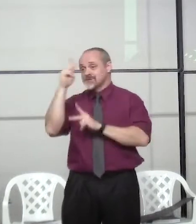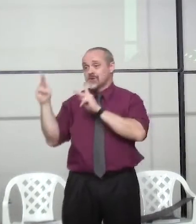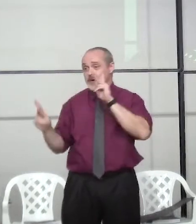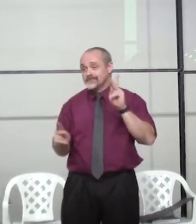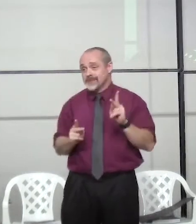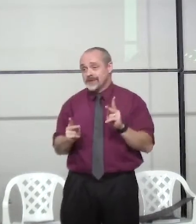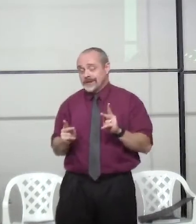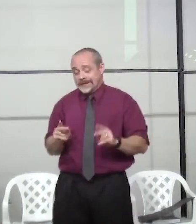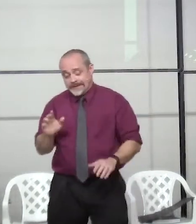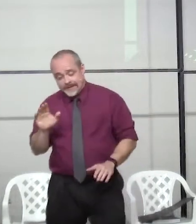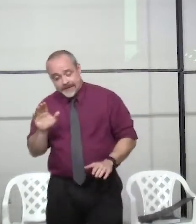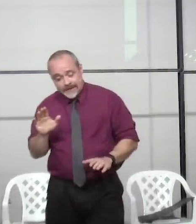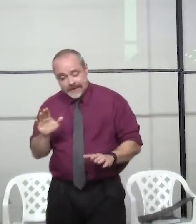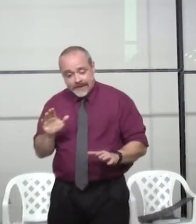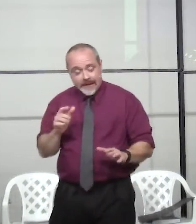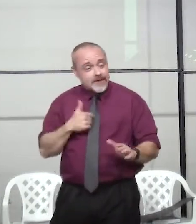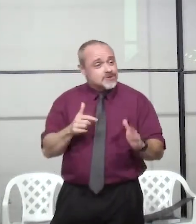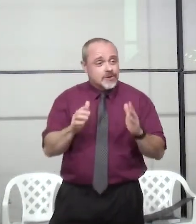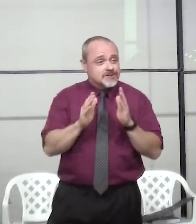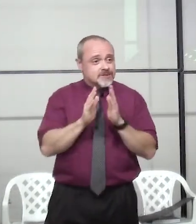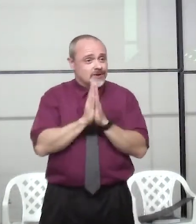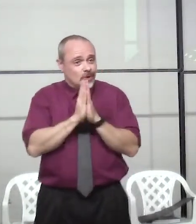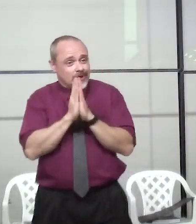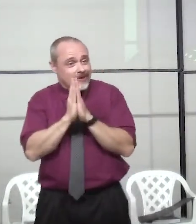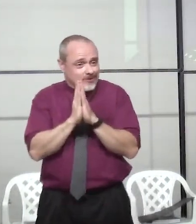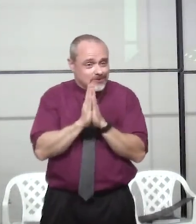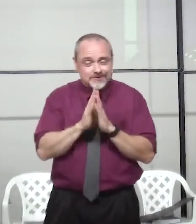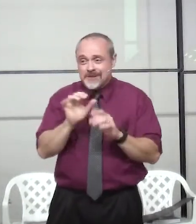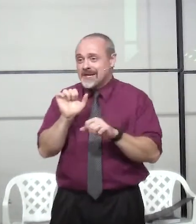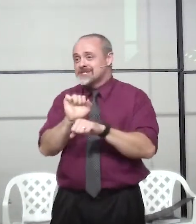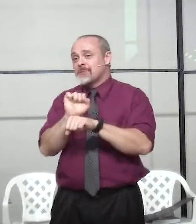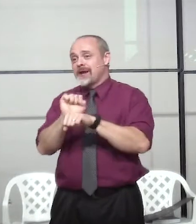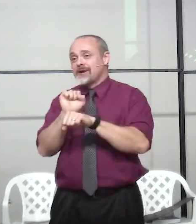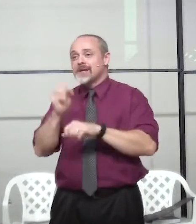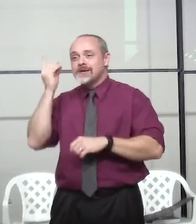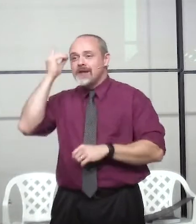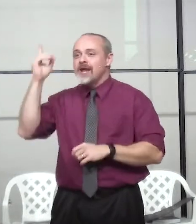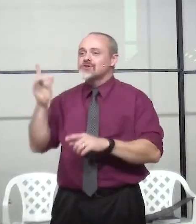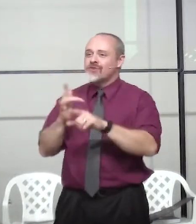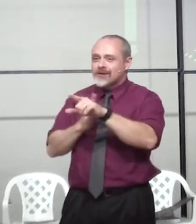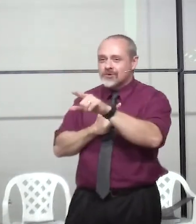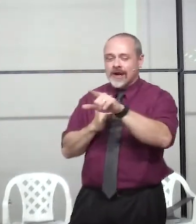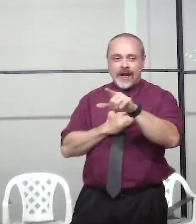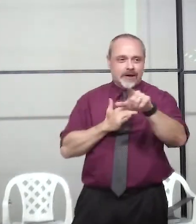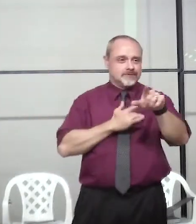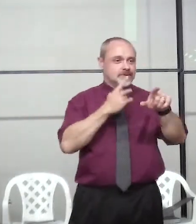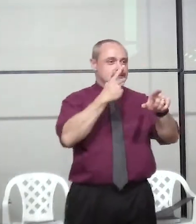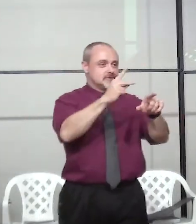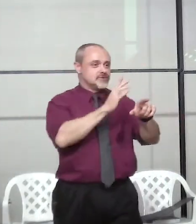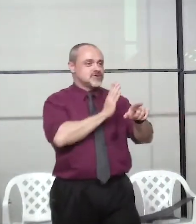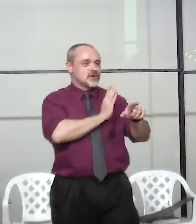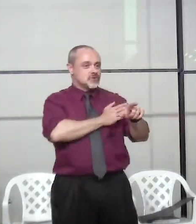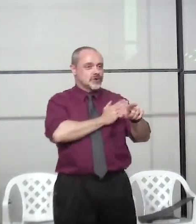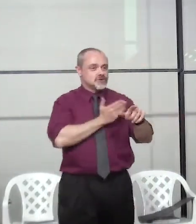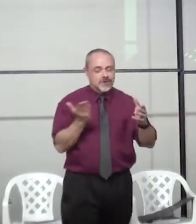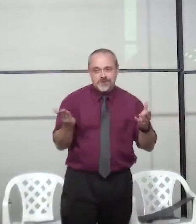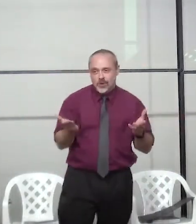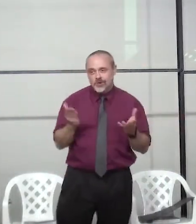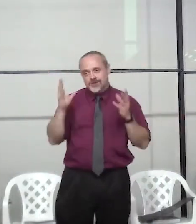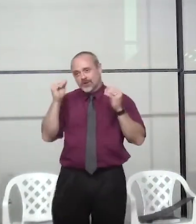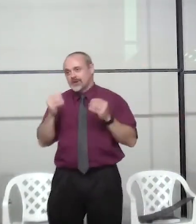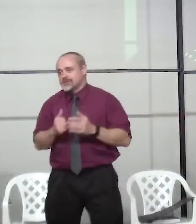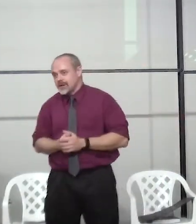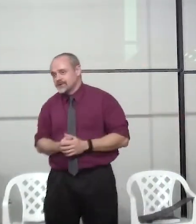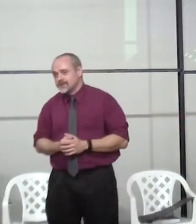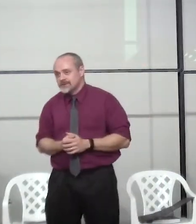qualquer pessoa. Eu estou orando e esperando que Deus vai tocar nos seus corações